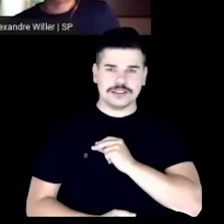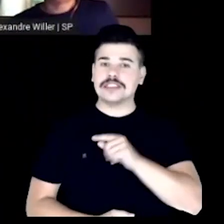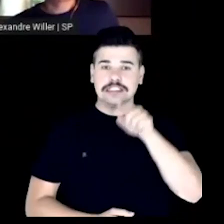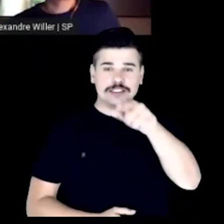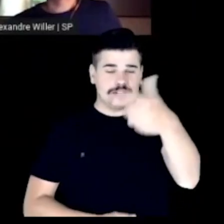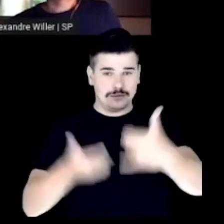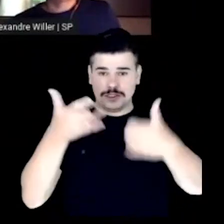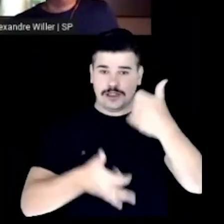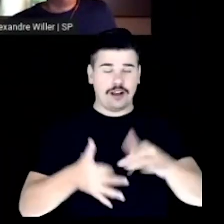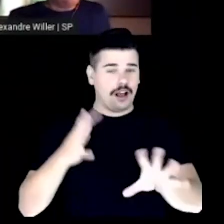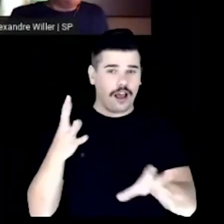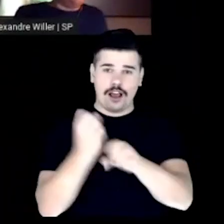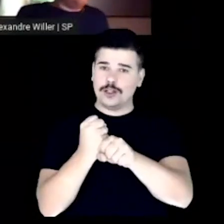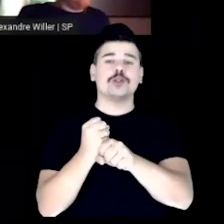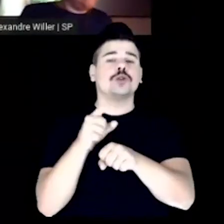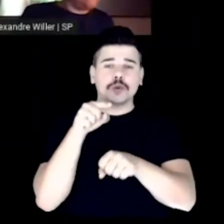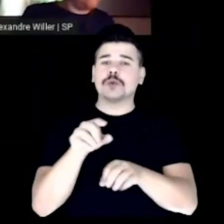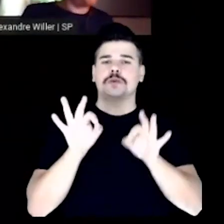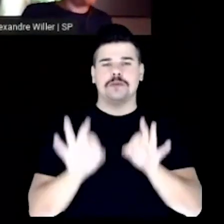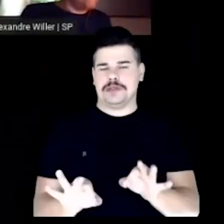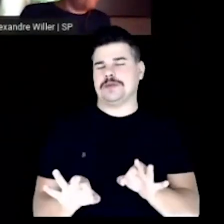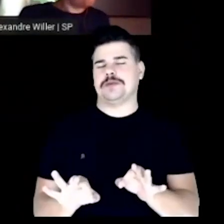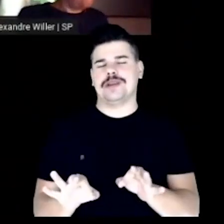Nossa, foi tudo isso ao mesmo tempo,